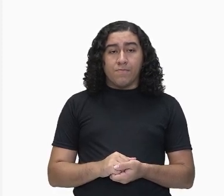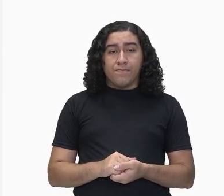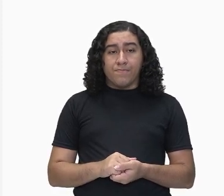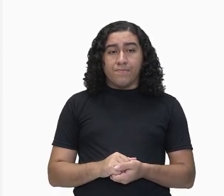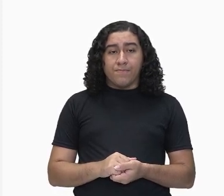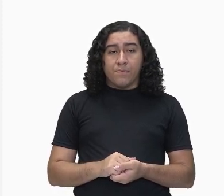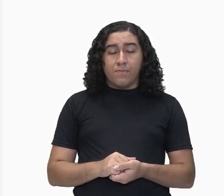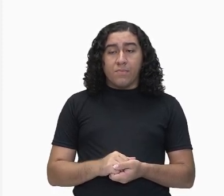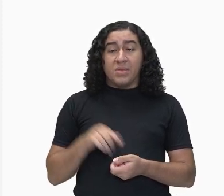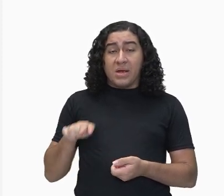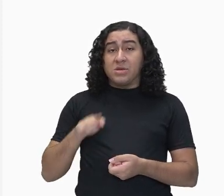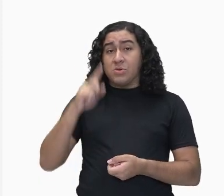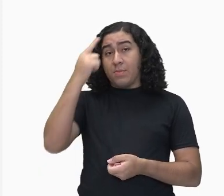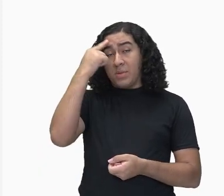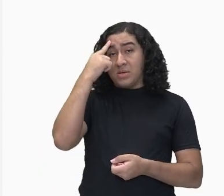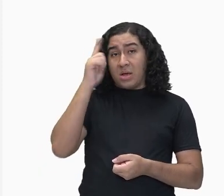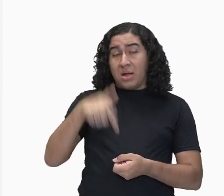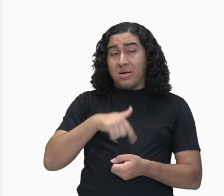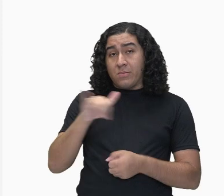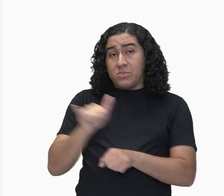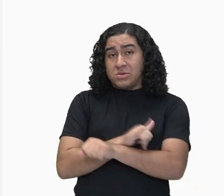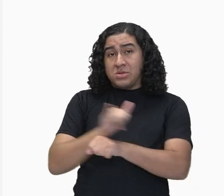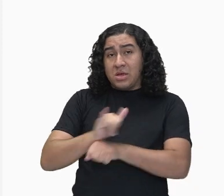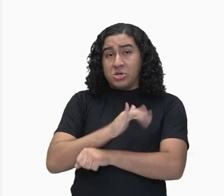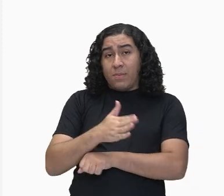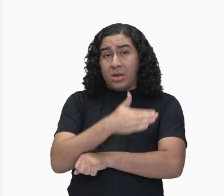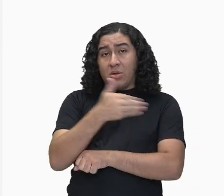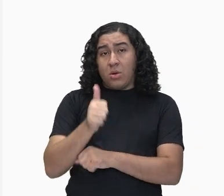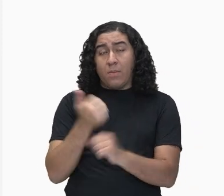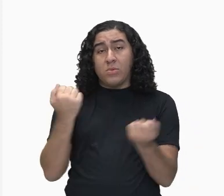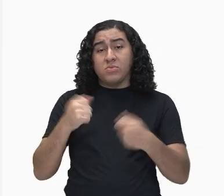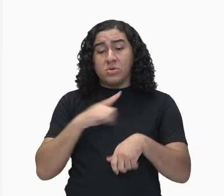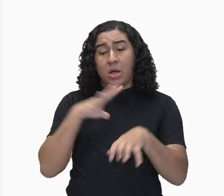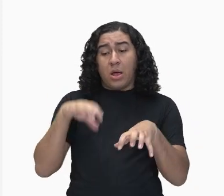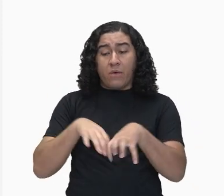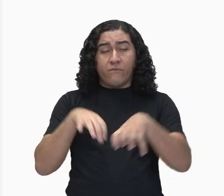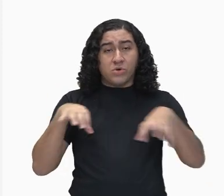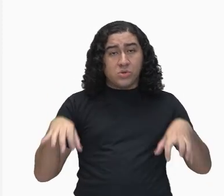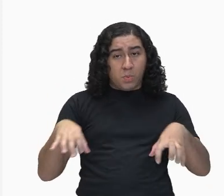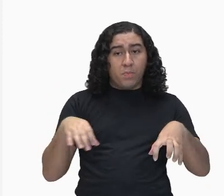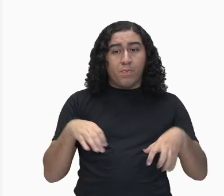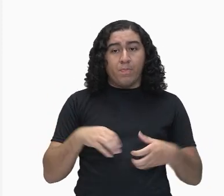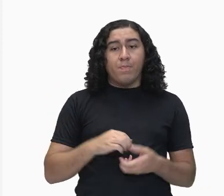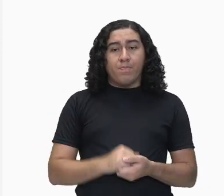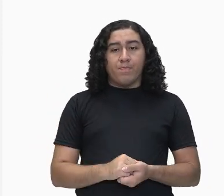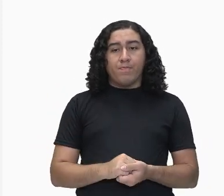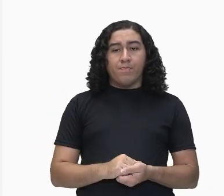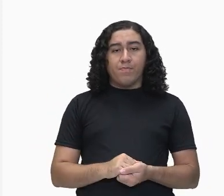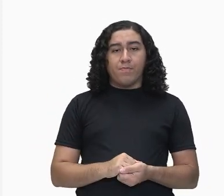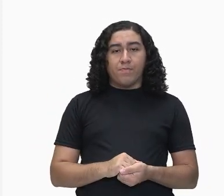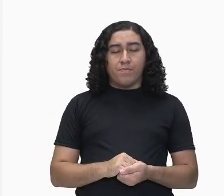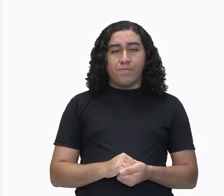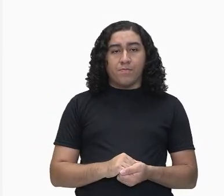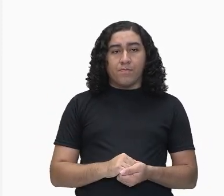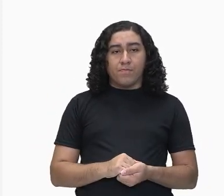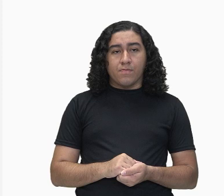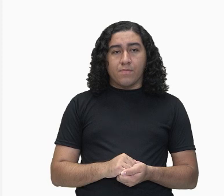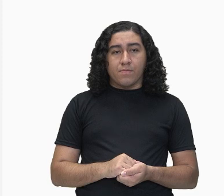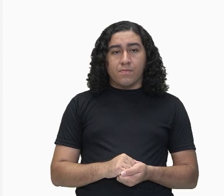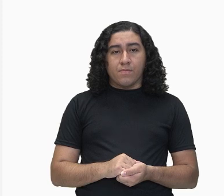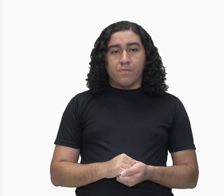a melhor forma de se afastar, né? De tudo, de cessar essa dor que não acaba